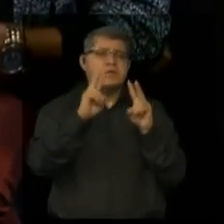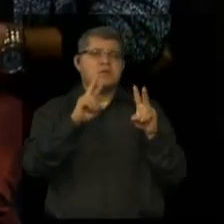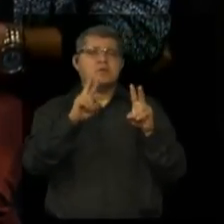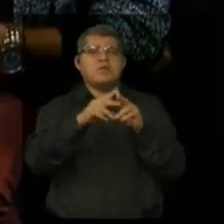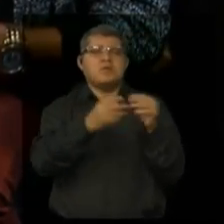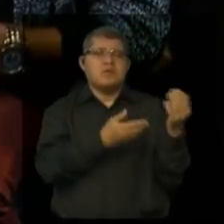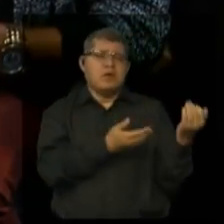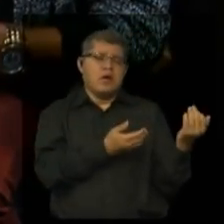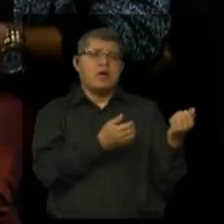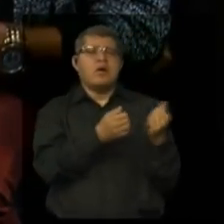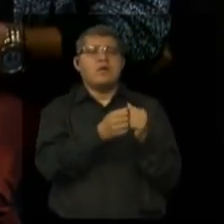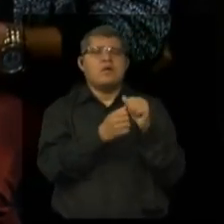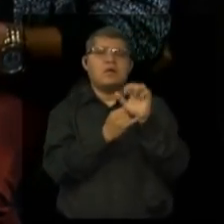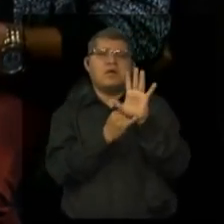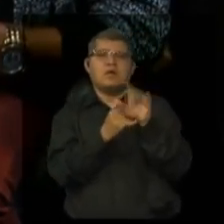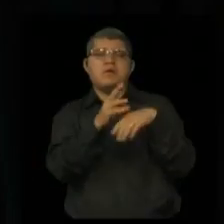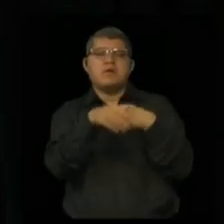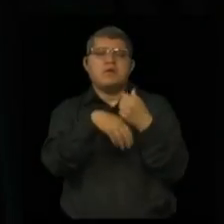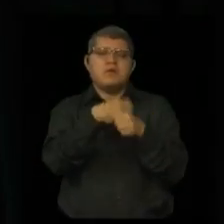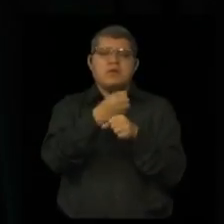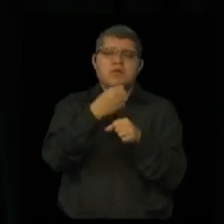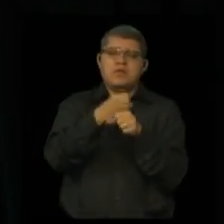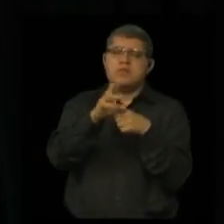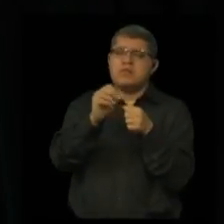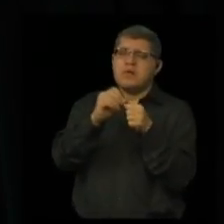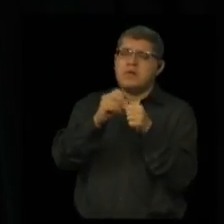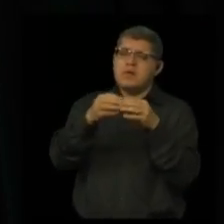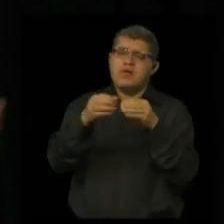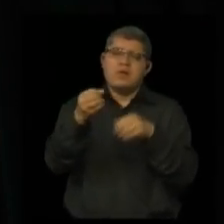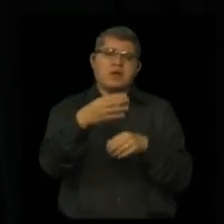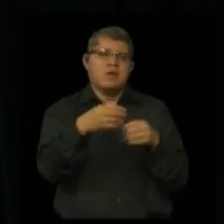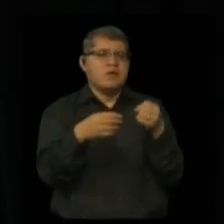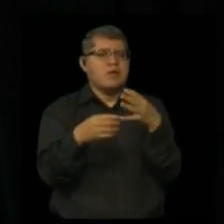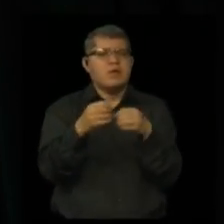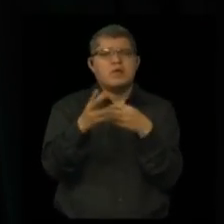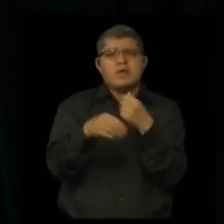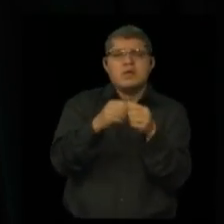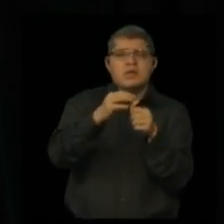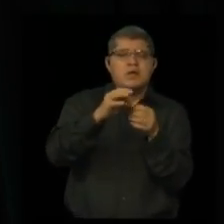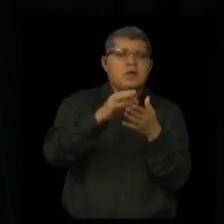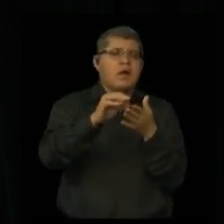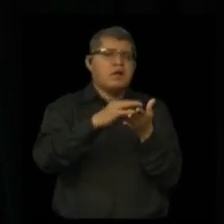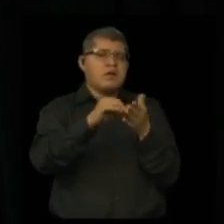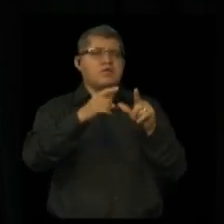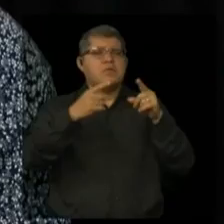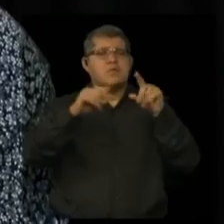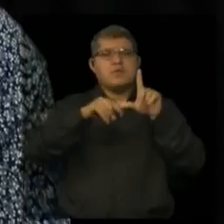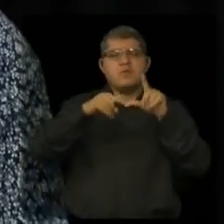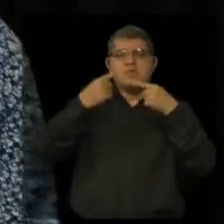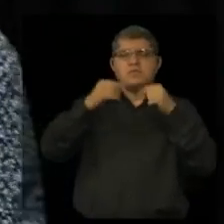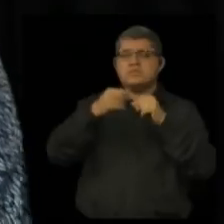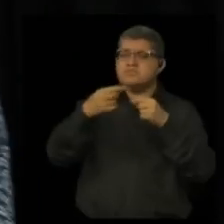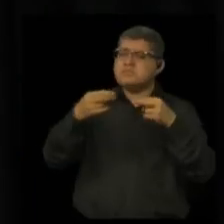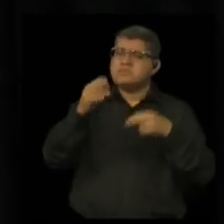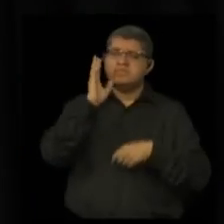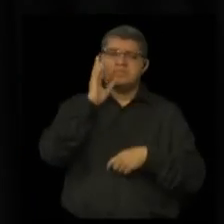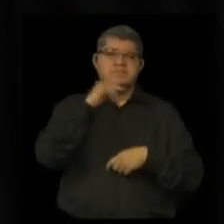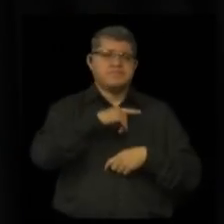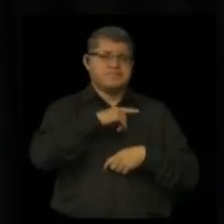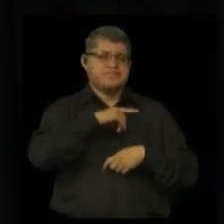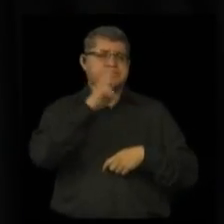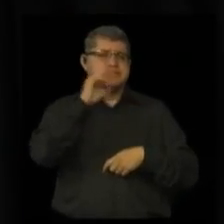essa juventude de Camaçari que está produzindo, que está fazendo bandinhas novas, está compondo sons autorais? Então, as coisas muito bacanas. Eu